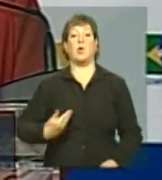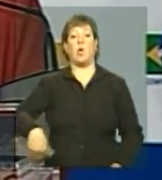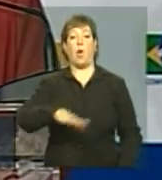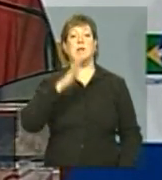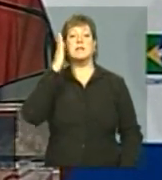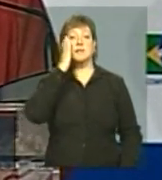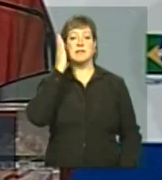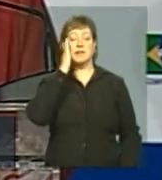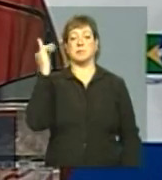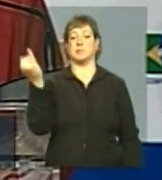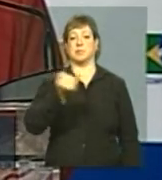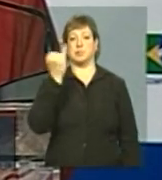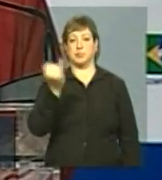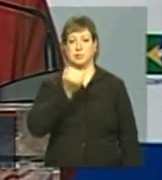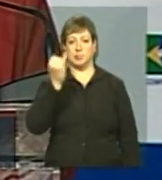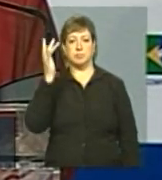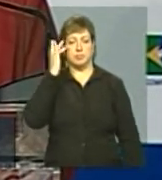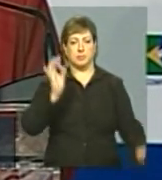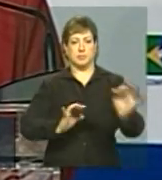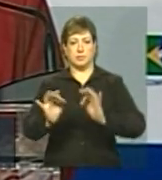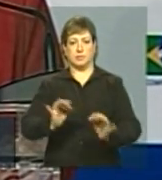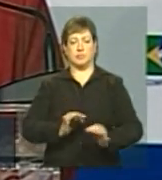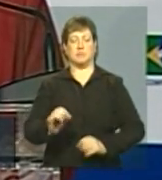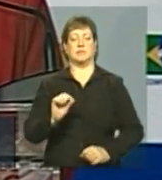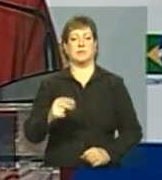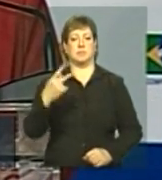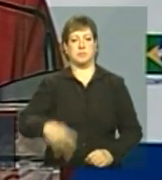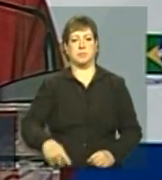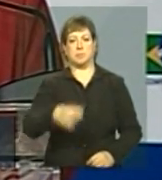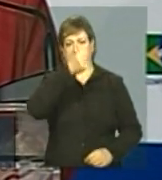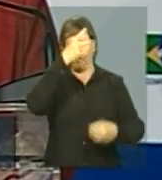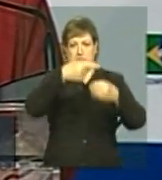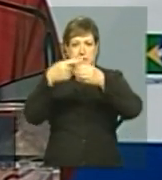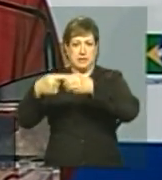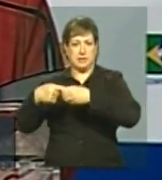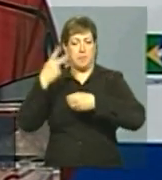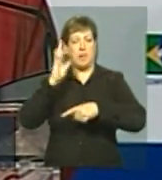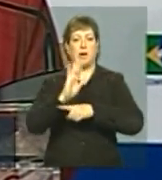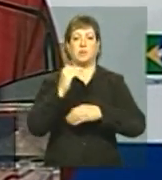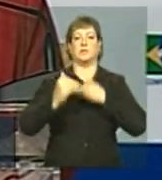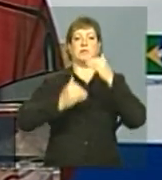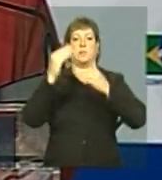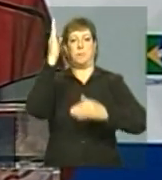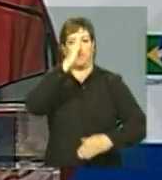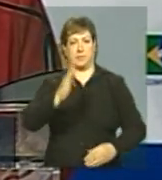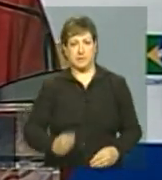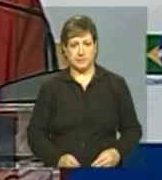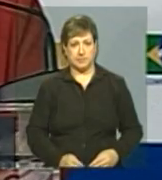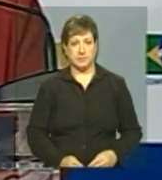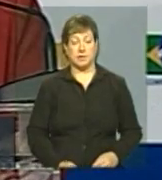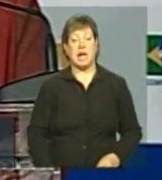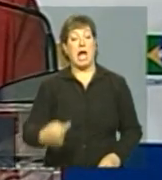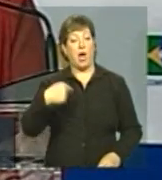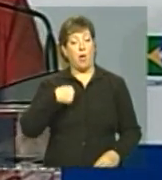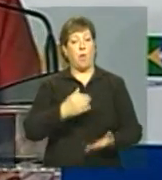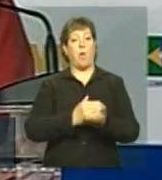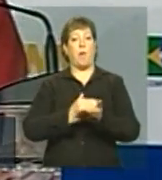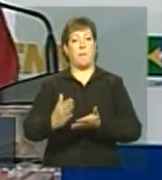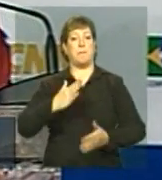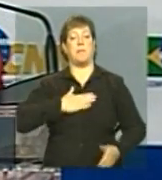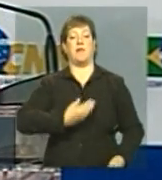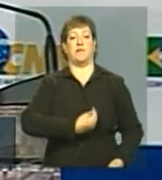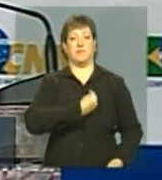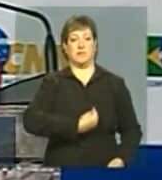Sabemos da importância estratégica dos municípios para o desenvolvimento do país. Eu comecei a minha